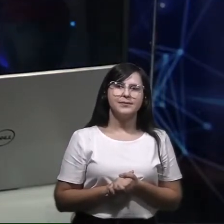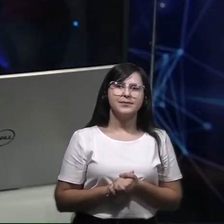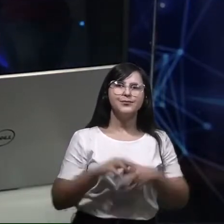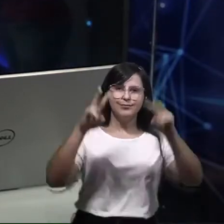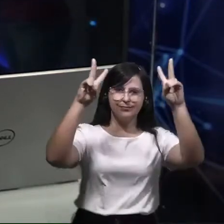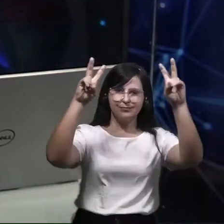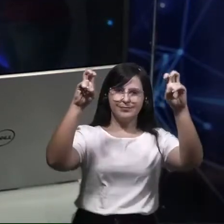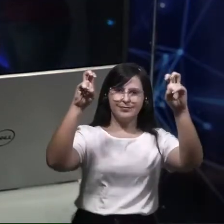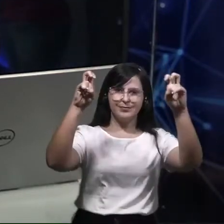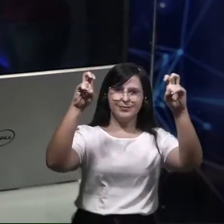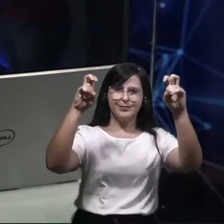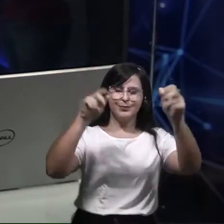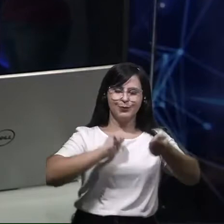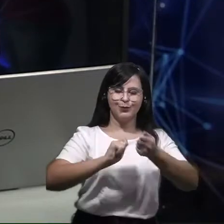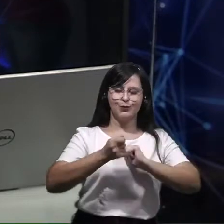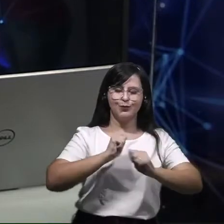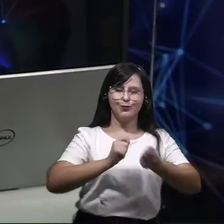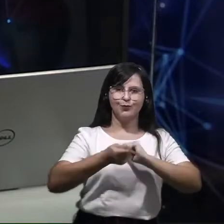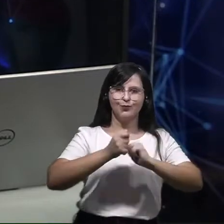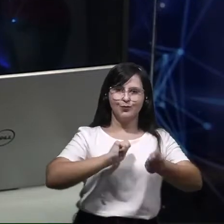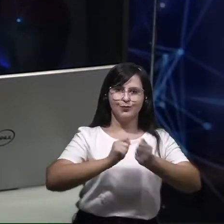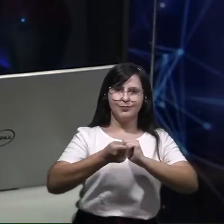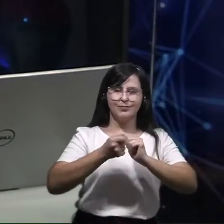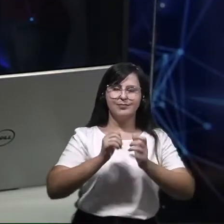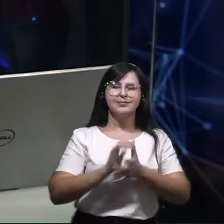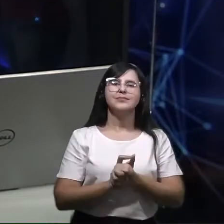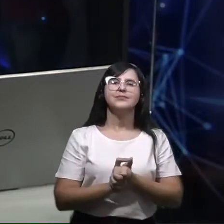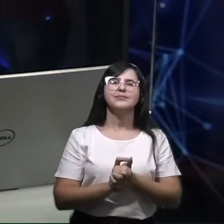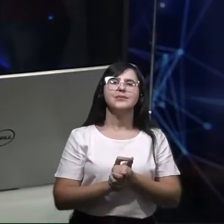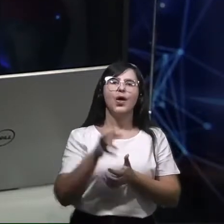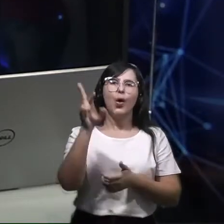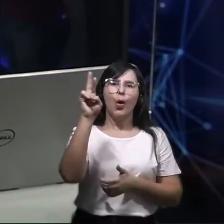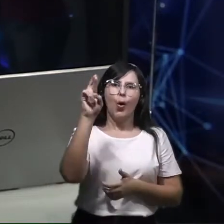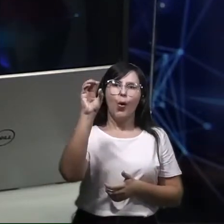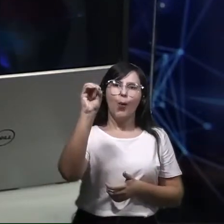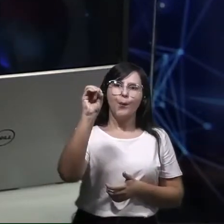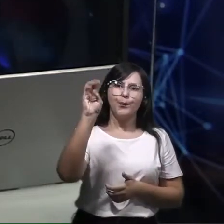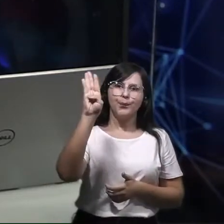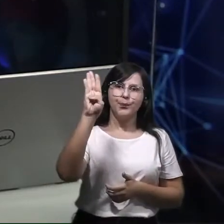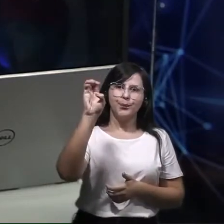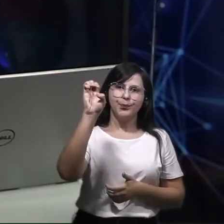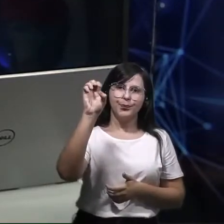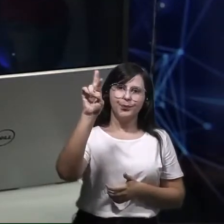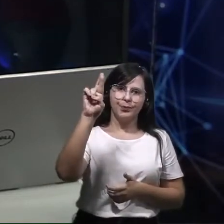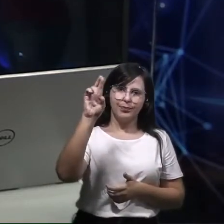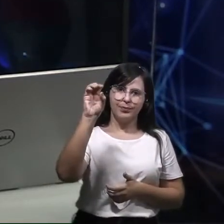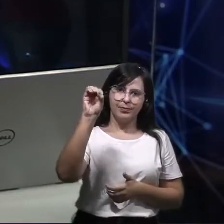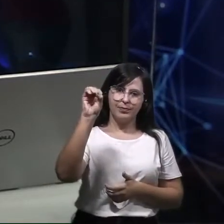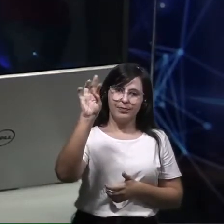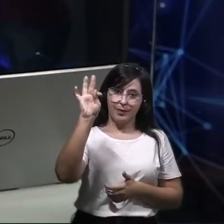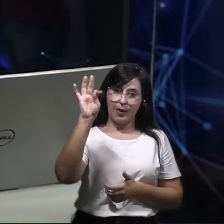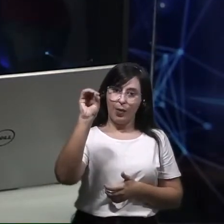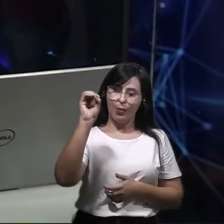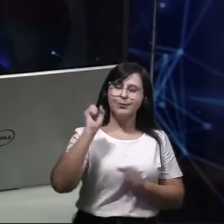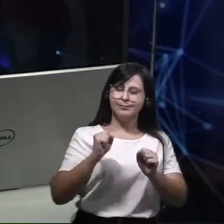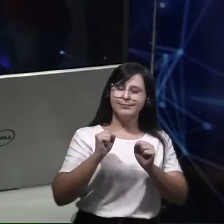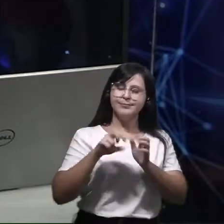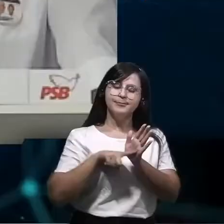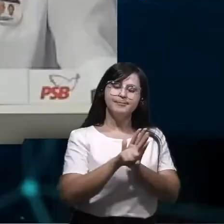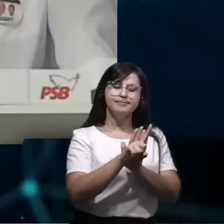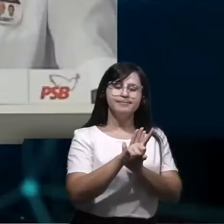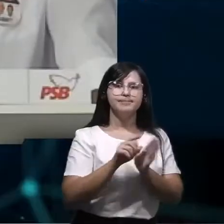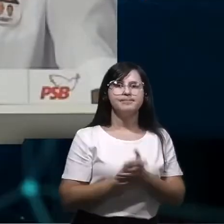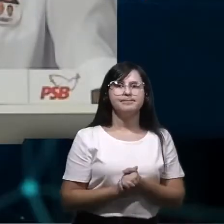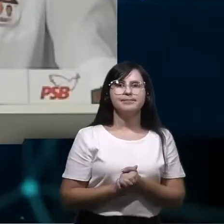O tema é economia. O candidato Roberto, dentro desse tema, dispõe do tempo de um minuto para formular sua